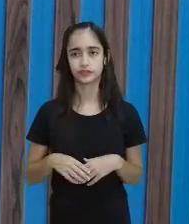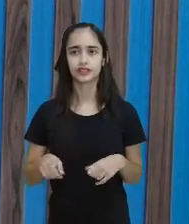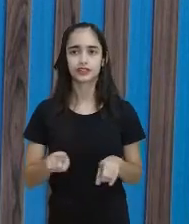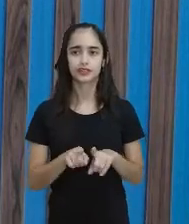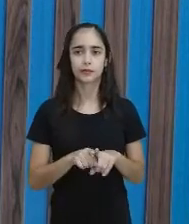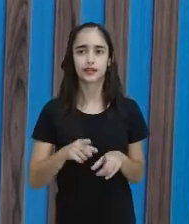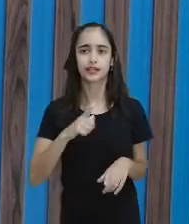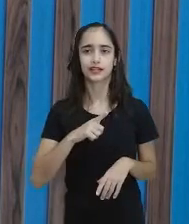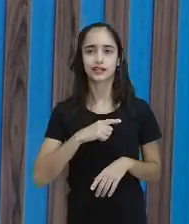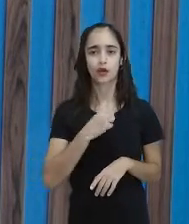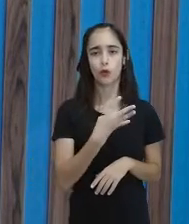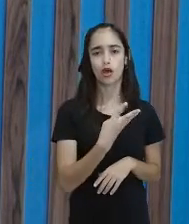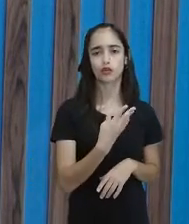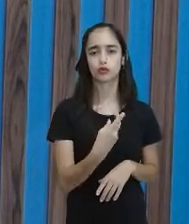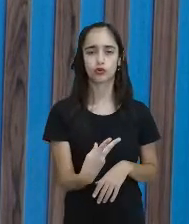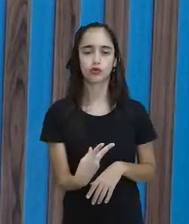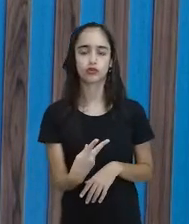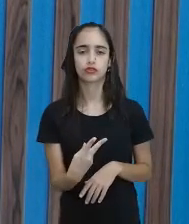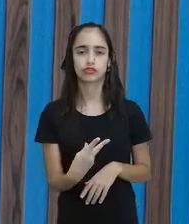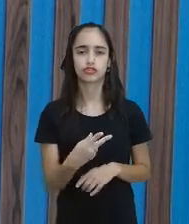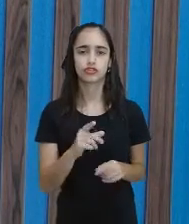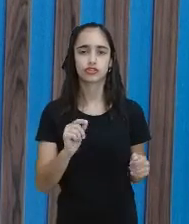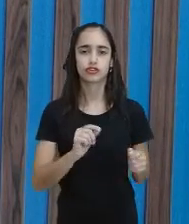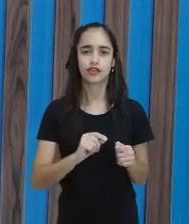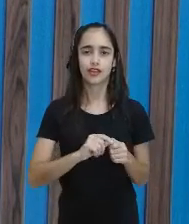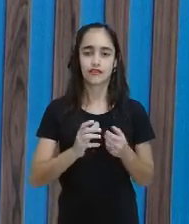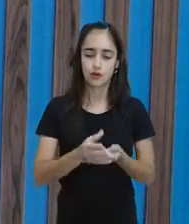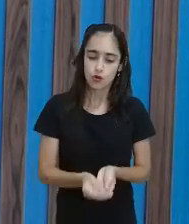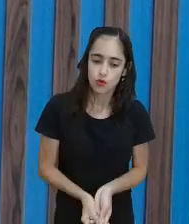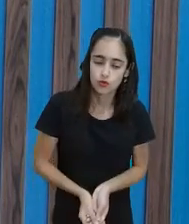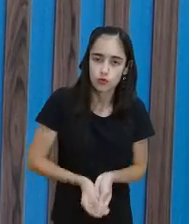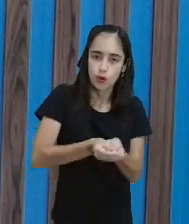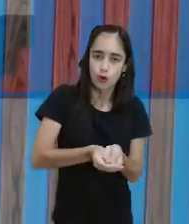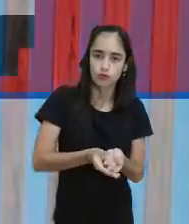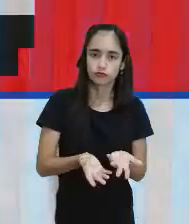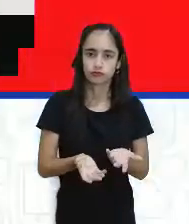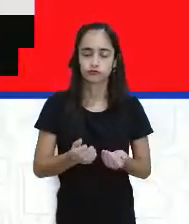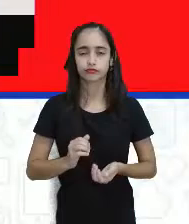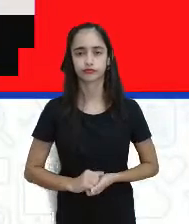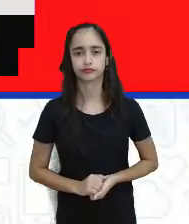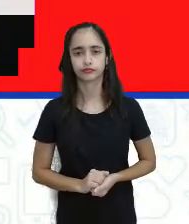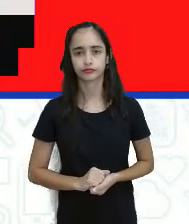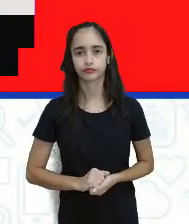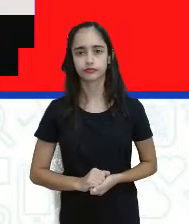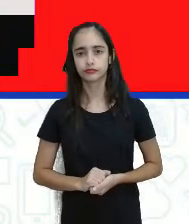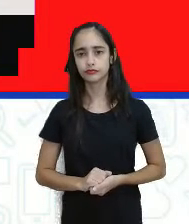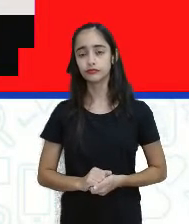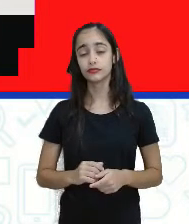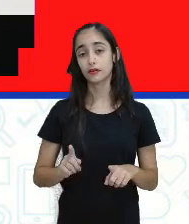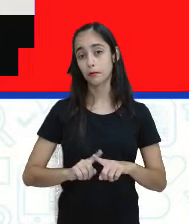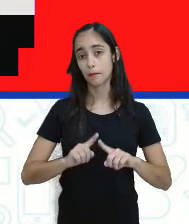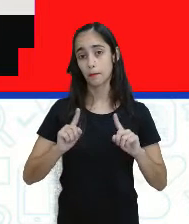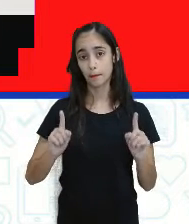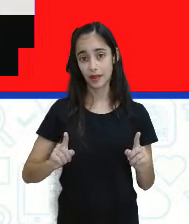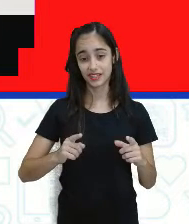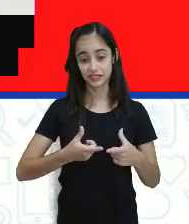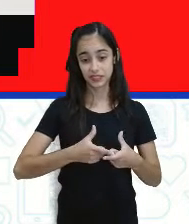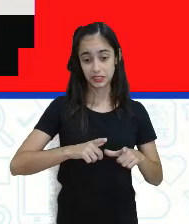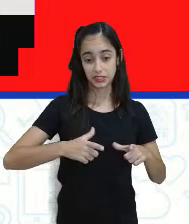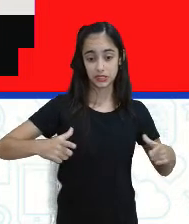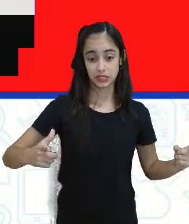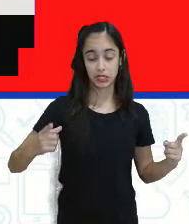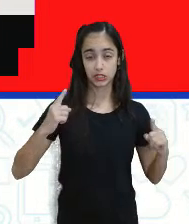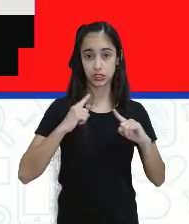ali. Então, esse levantador meio que faz essa função do líbero. Mas em grandes competições, na verdade até